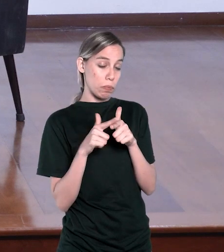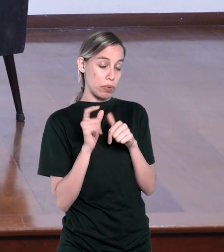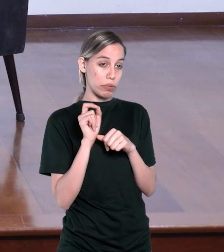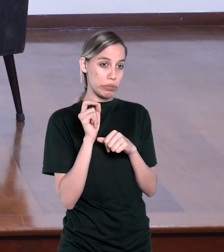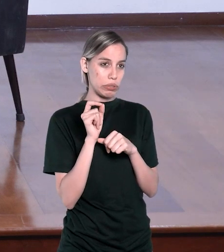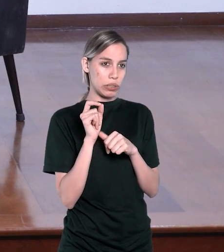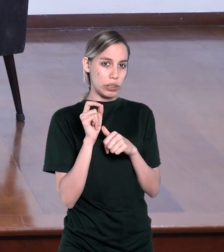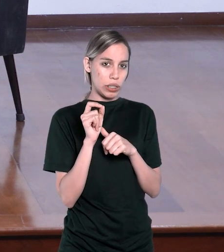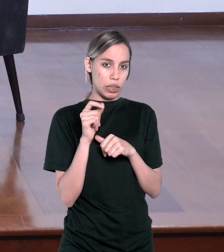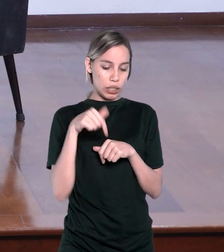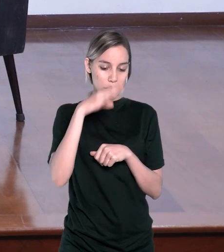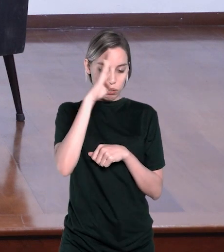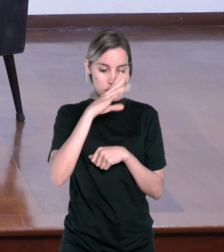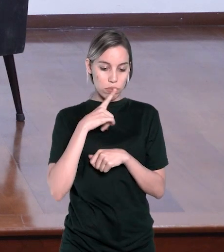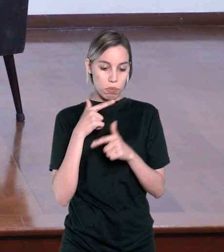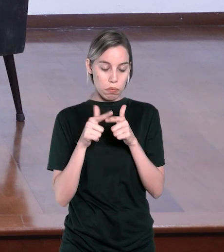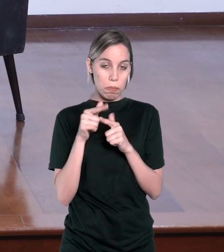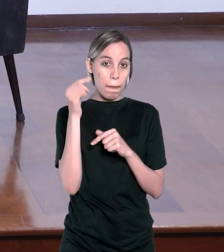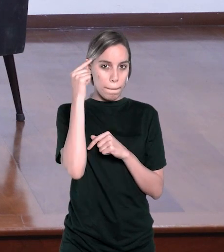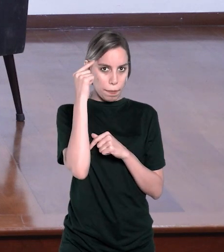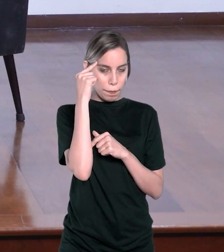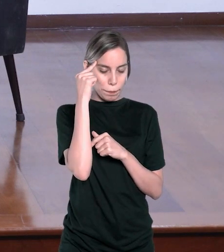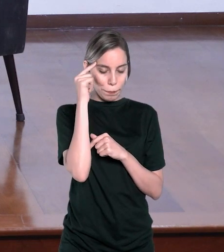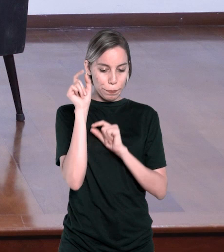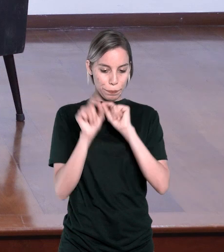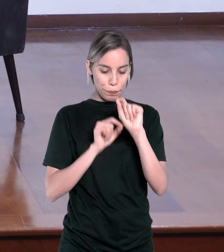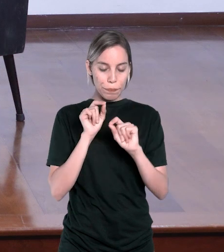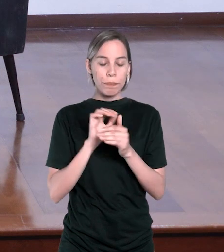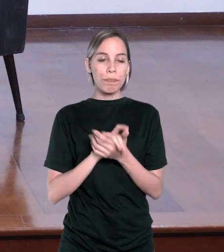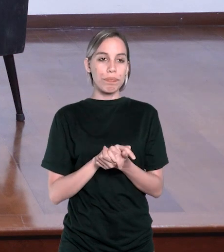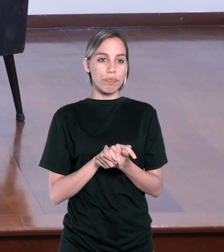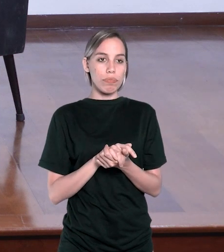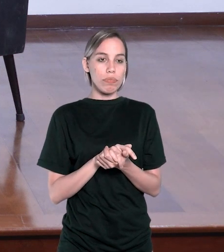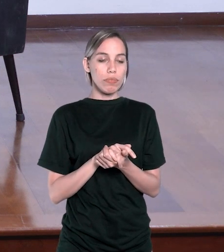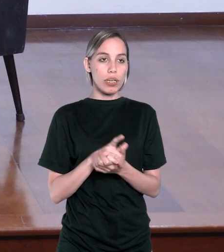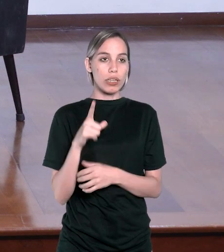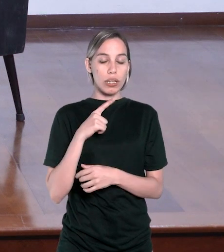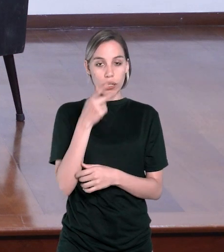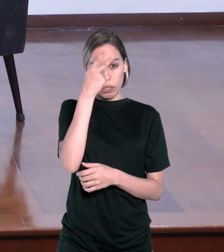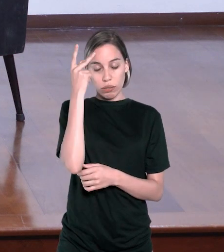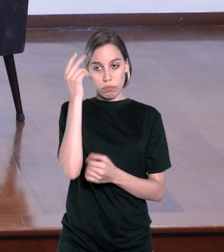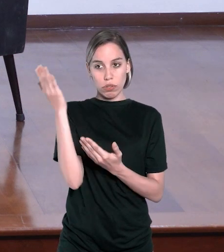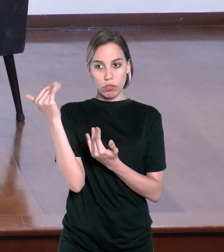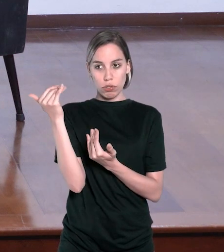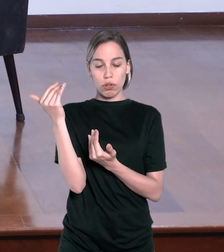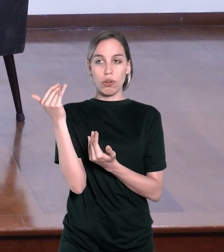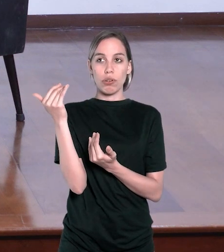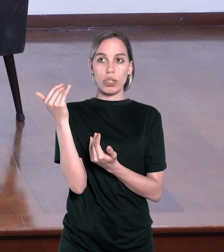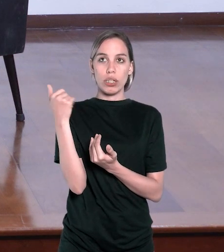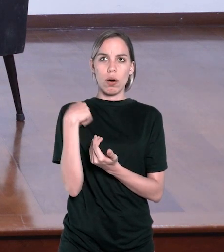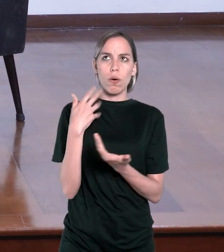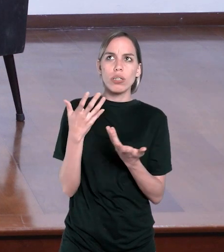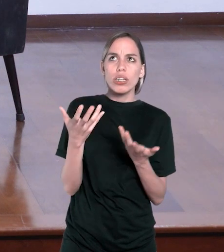Brasil, né? É muito interessante. Hoje tem... Eu acho que existe um interesse maior da juventude assim, em saber sobre prédios antigos e saber sobre